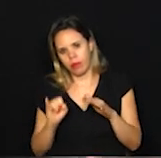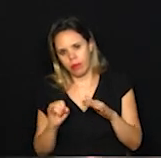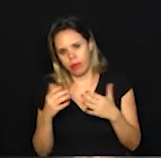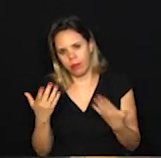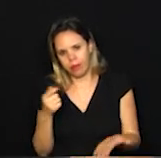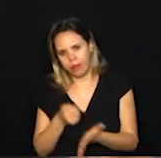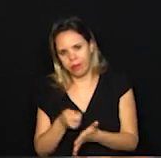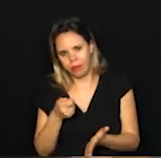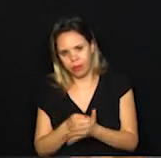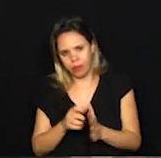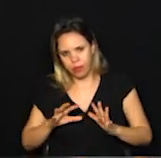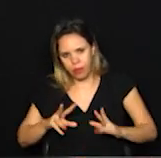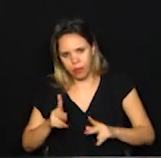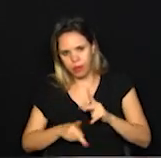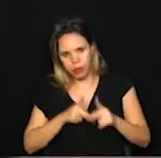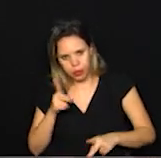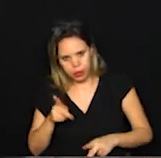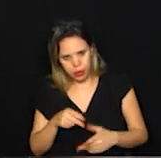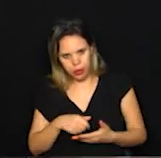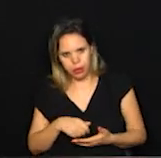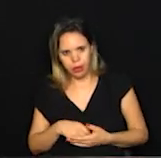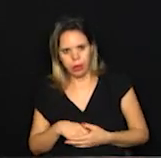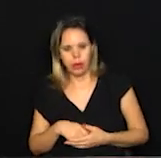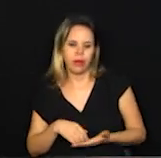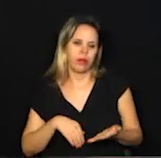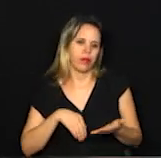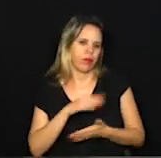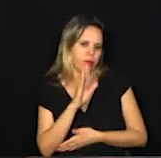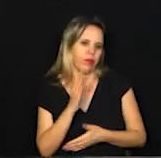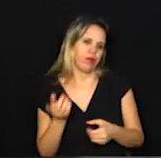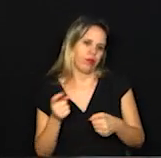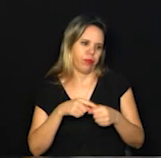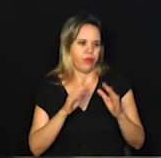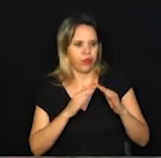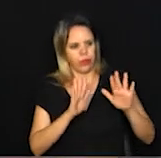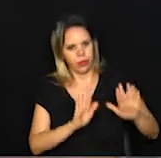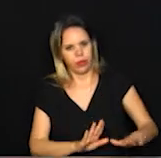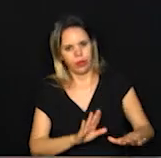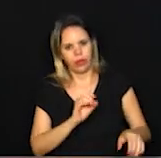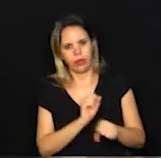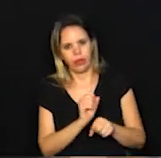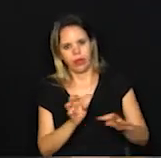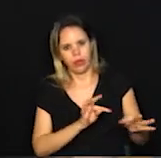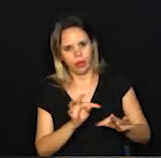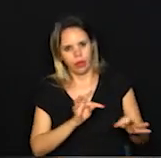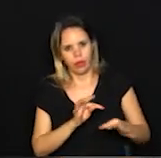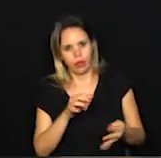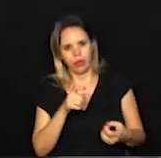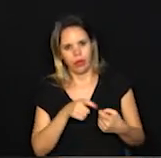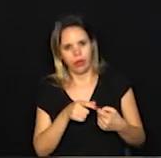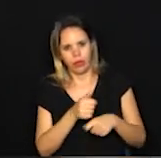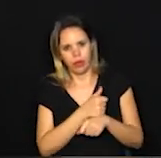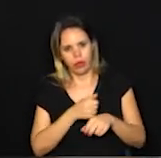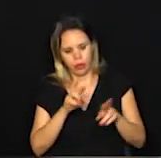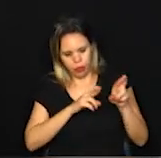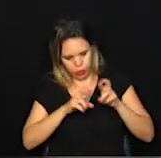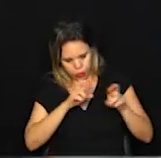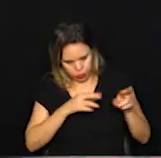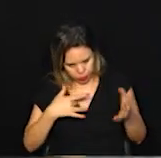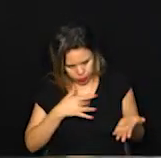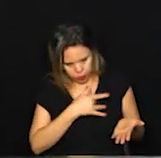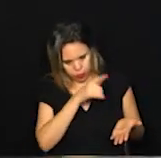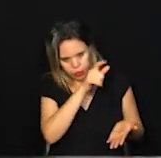E obrigatoriamente todos são dispensados a voltarem para o lar. Estando no lar, uma equipe médica vai monitorar o estado de